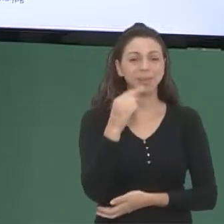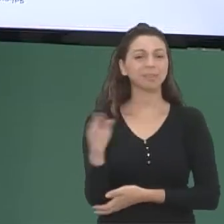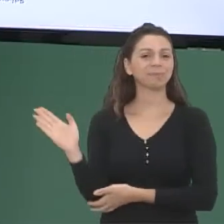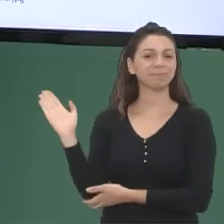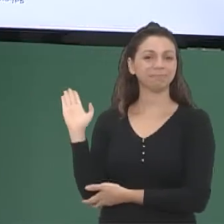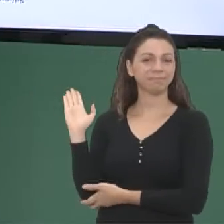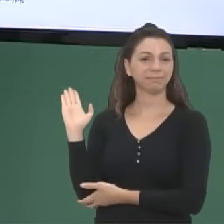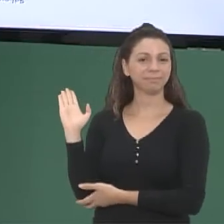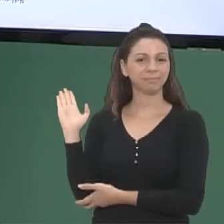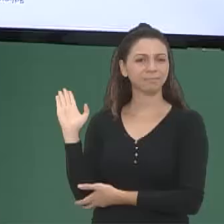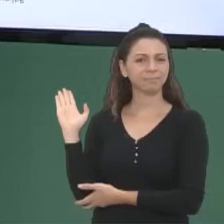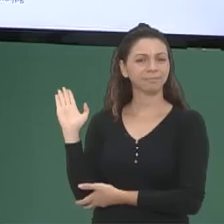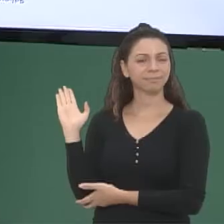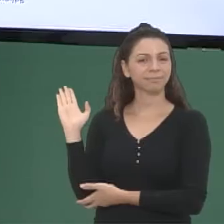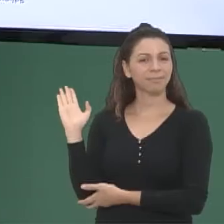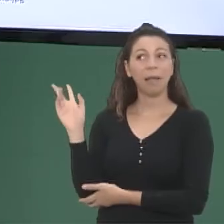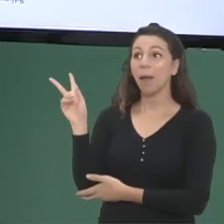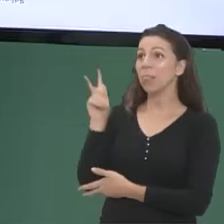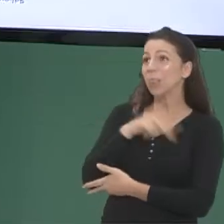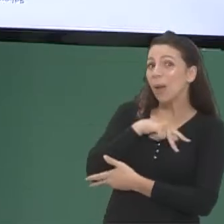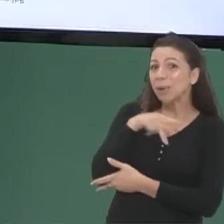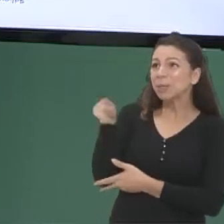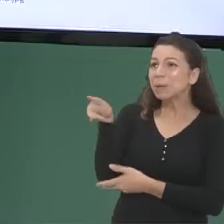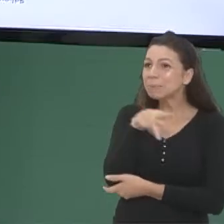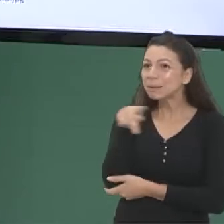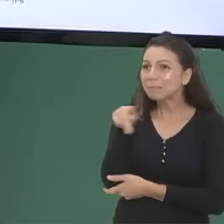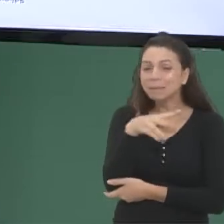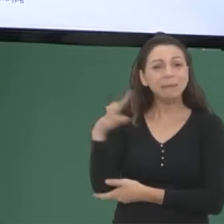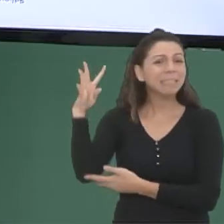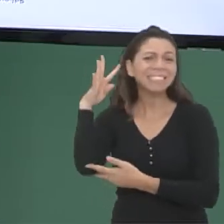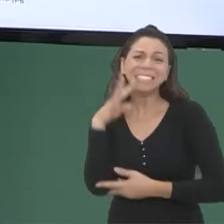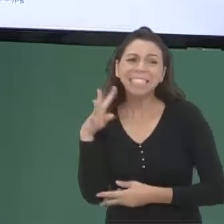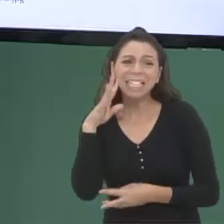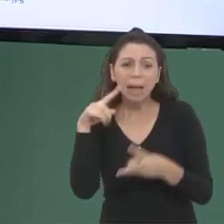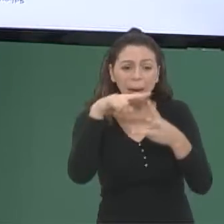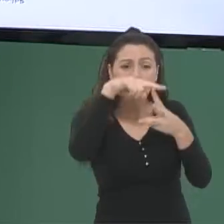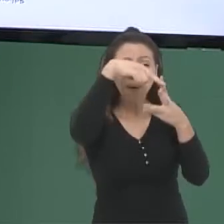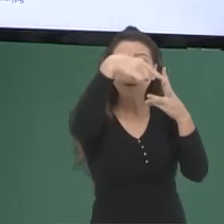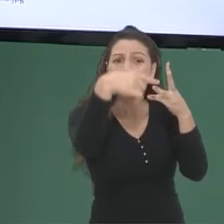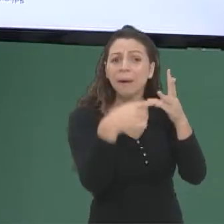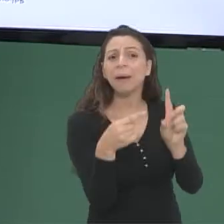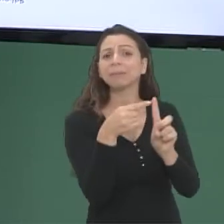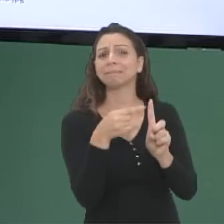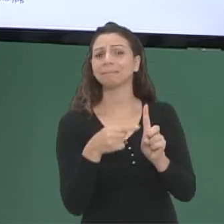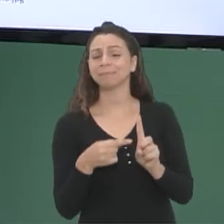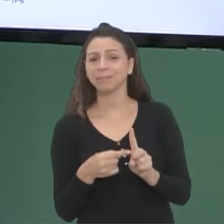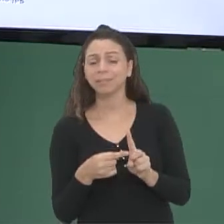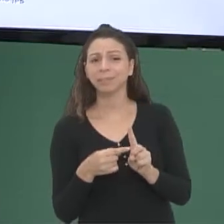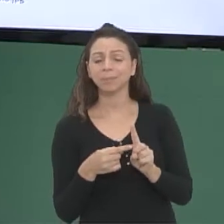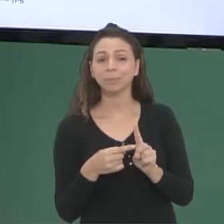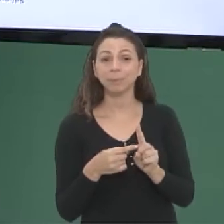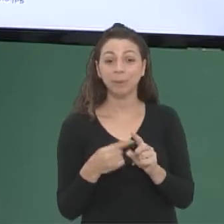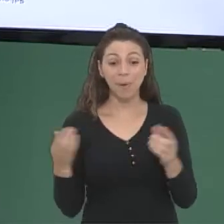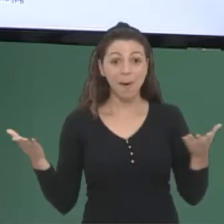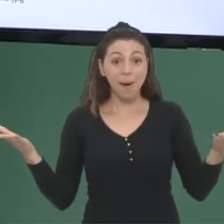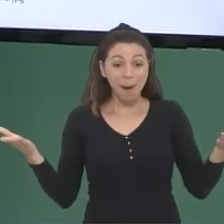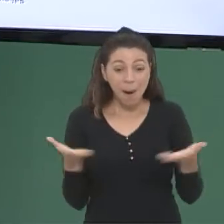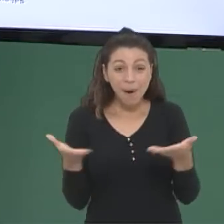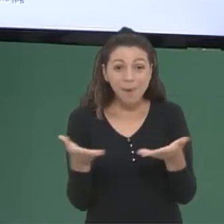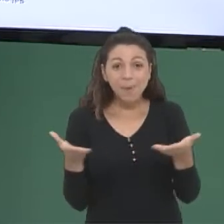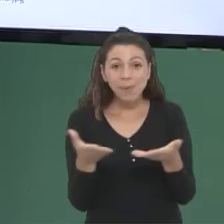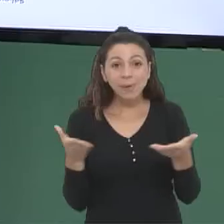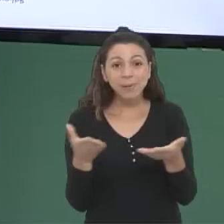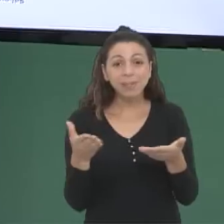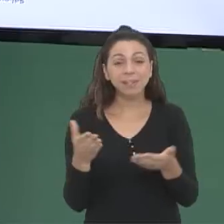Nossa, Fabiano, que legal, você trouxe 3 tipos de intemperismo. Isso, essa é a nossa novidade da aula de hoje. Então a gente entendeu